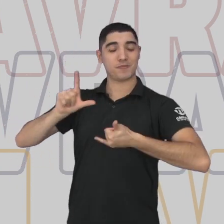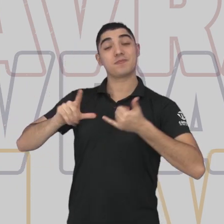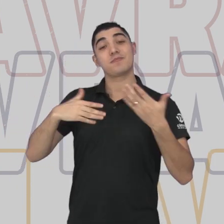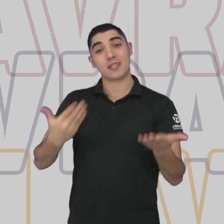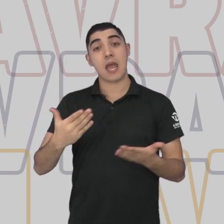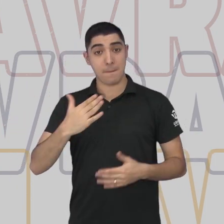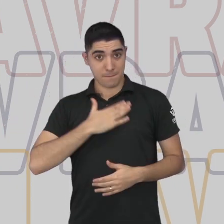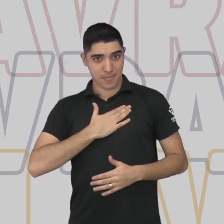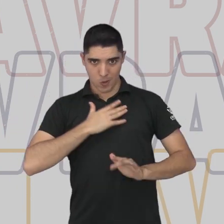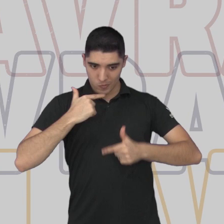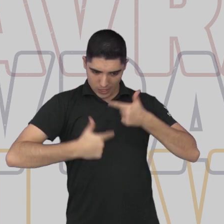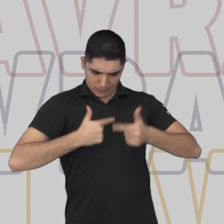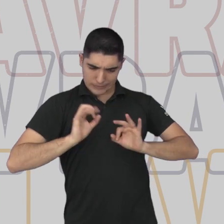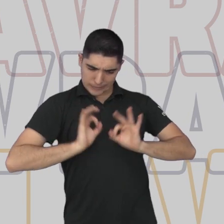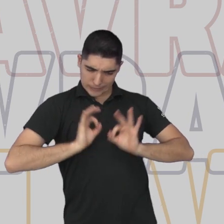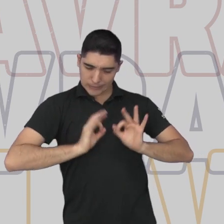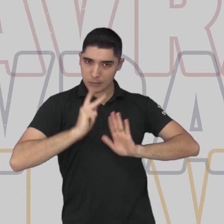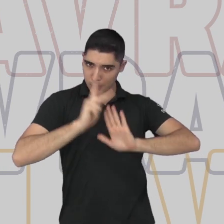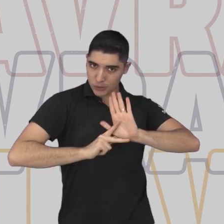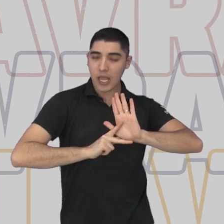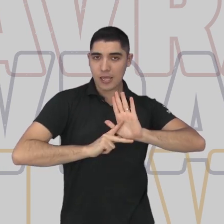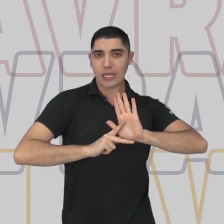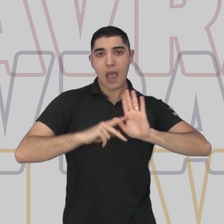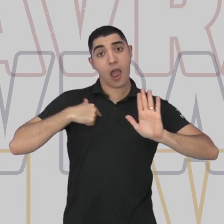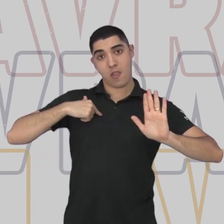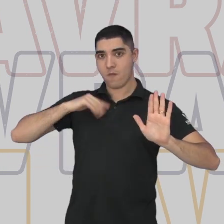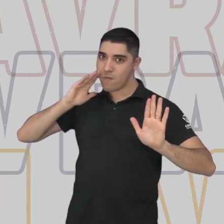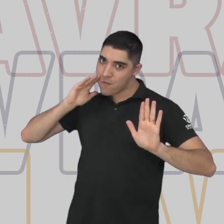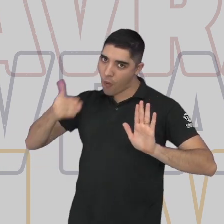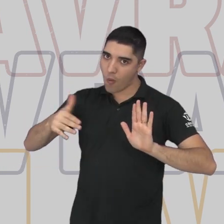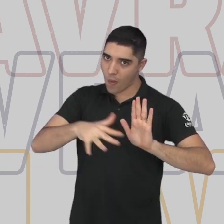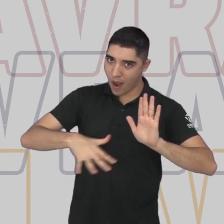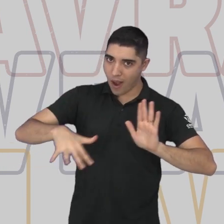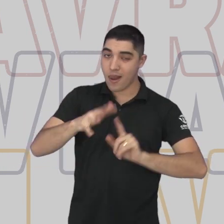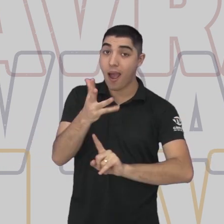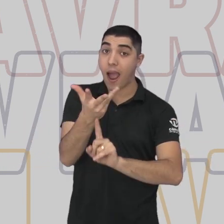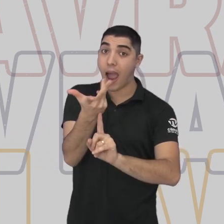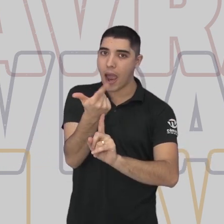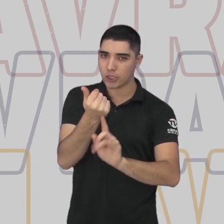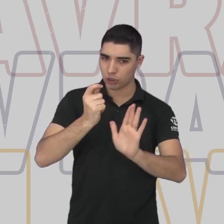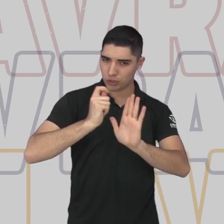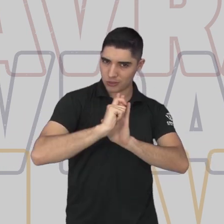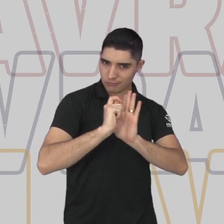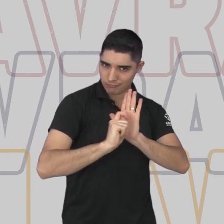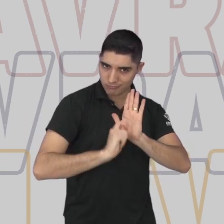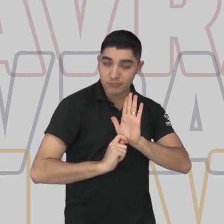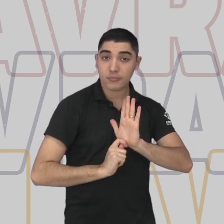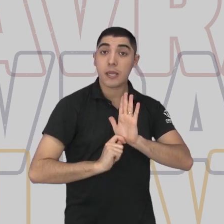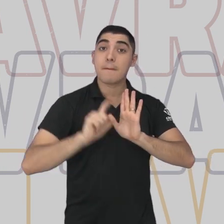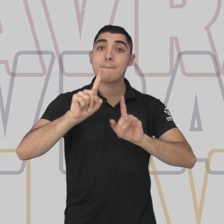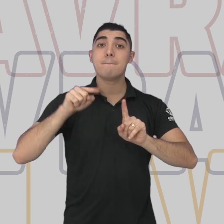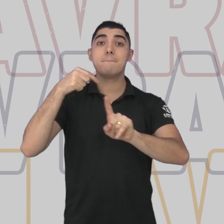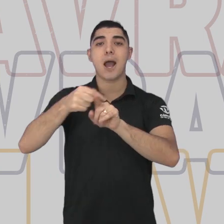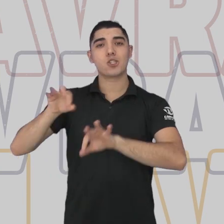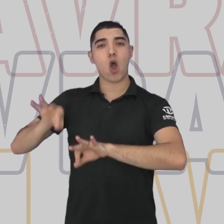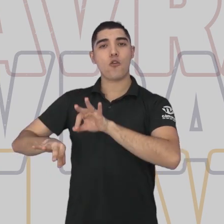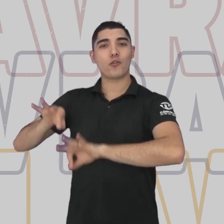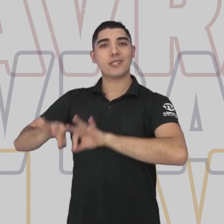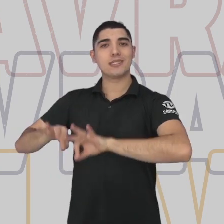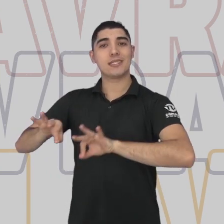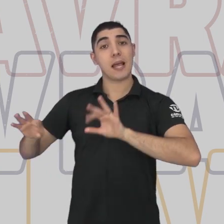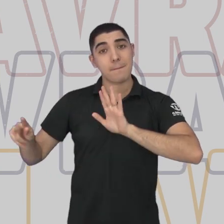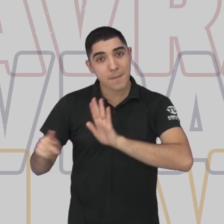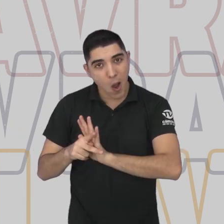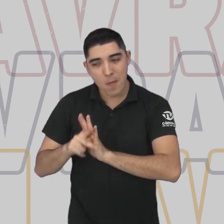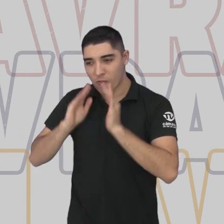acabou, com o meu trabalho, voltando mais para a parte da arte da escrita e também das oficinas lúdicas,